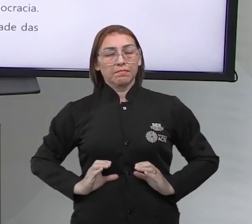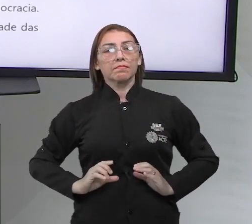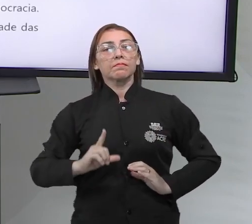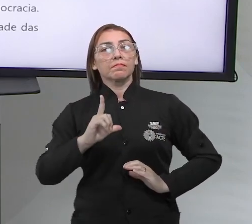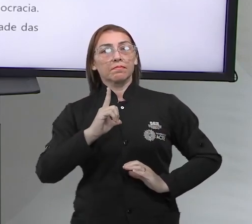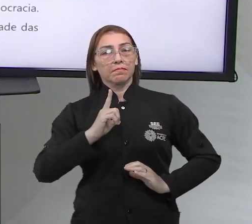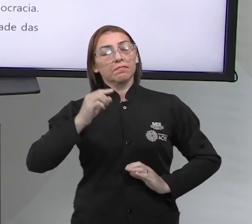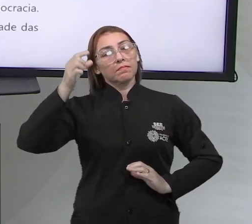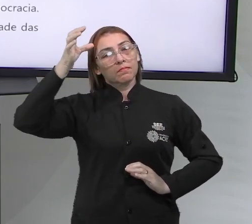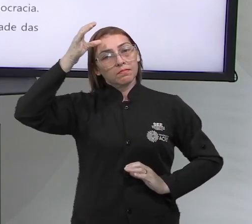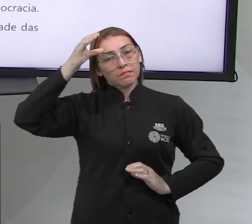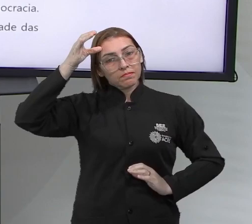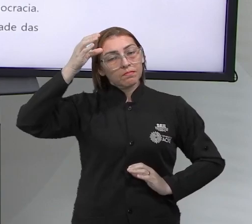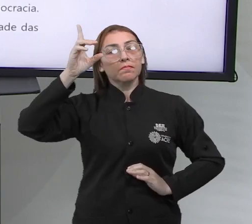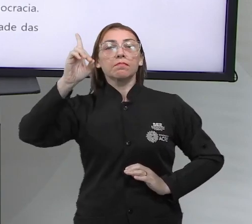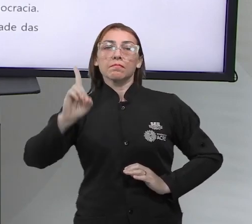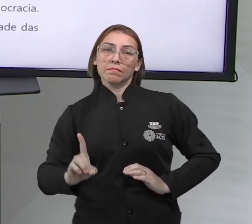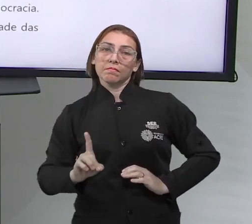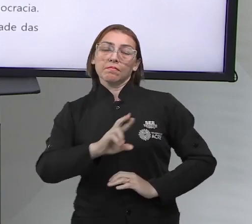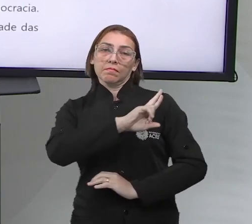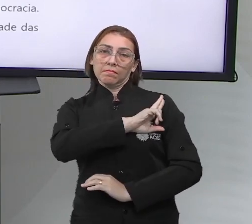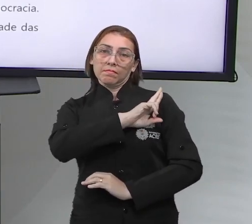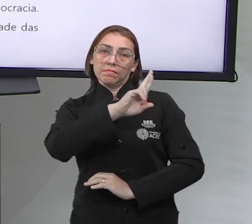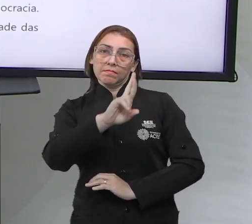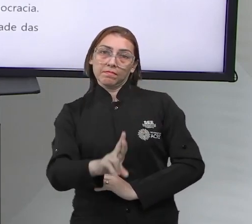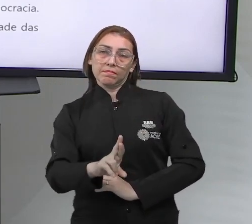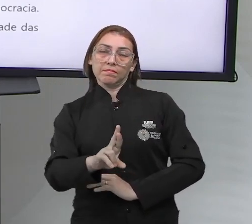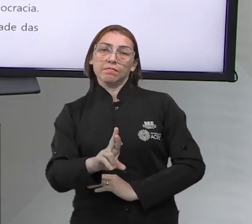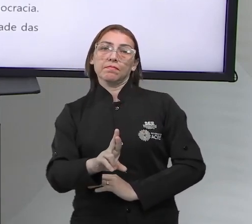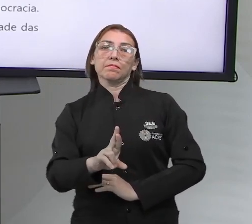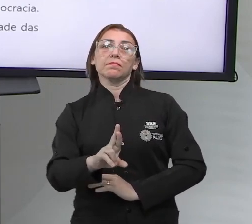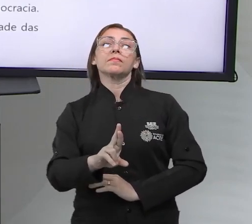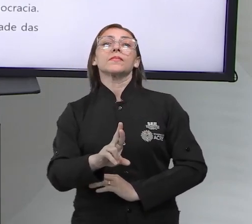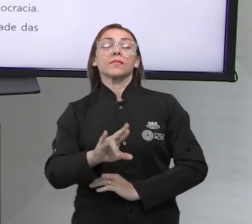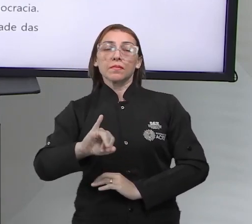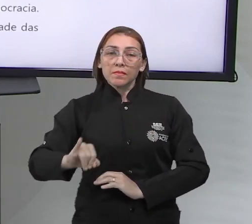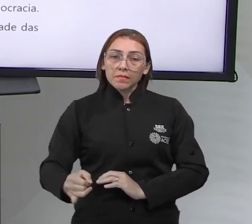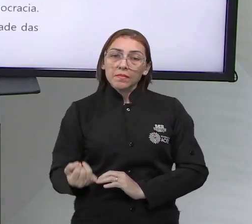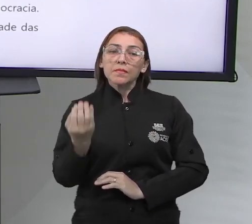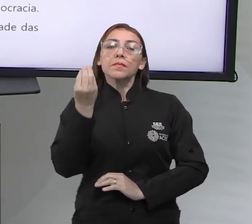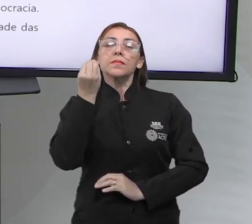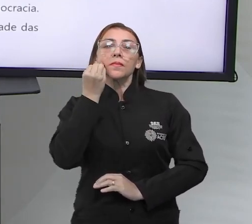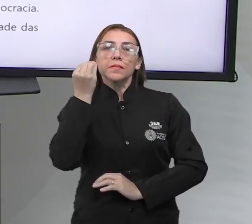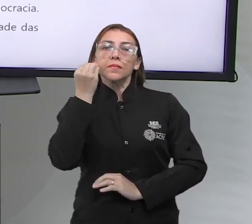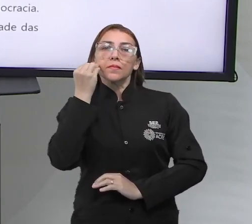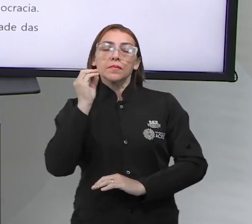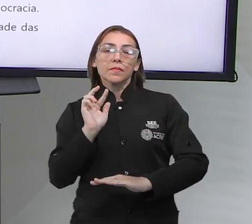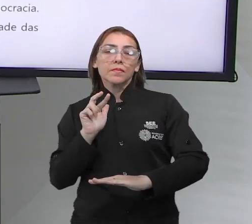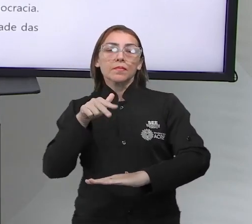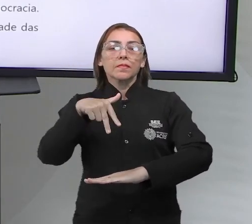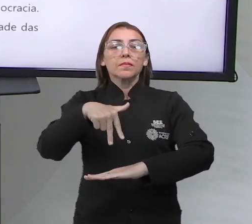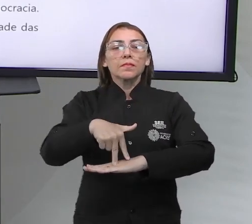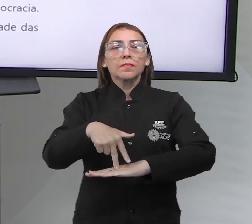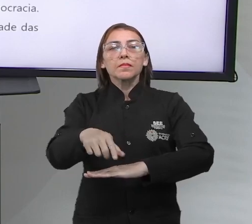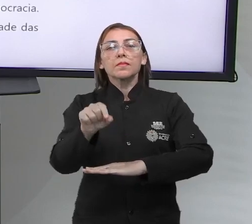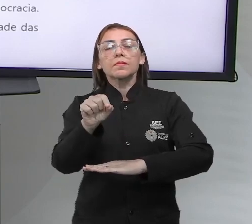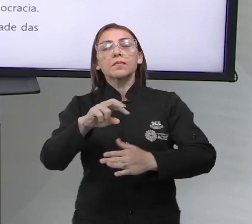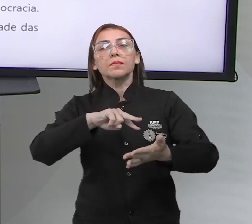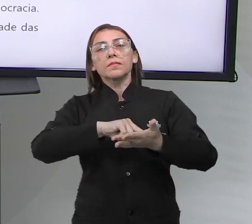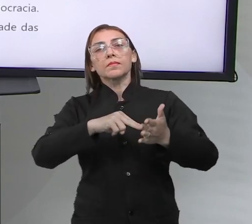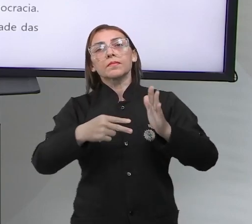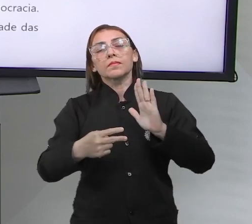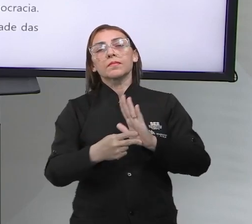tenham consciência de direitos e deveres e, quando oportuno, se posicionem no que diz